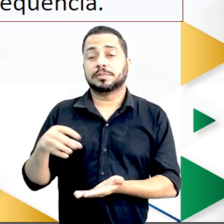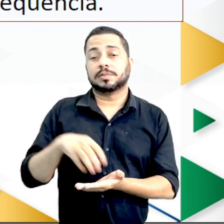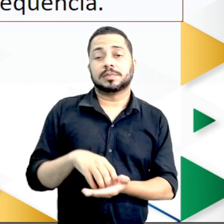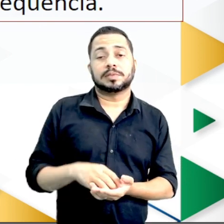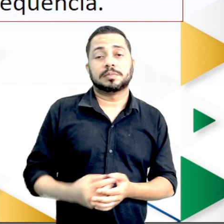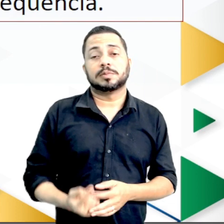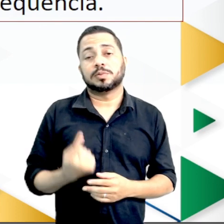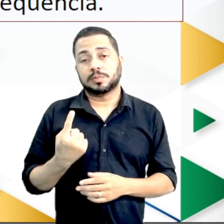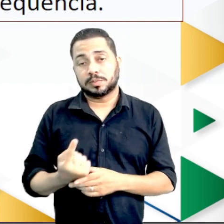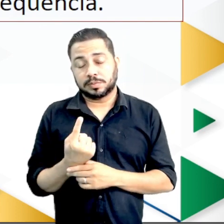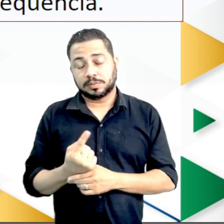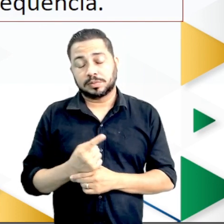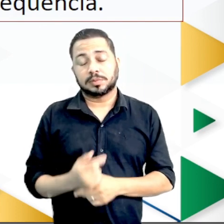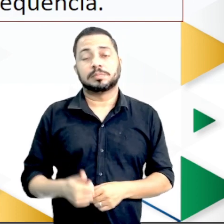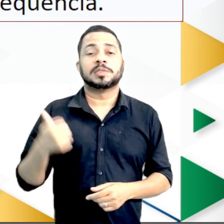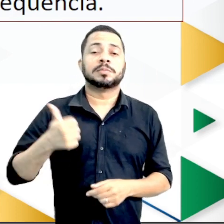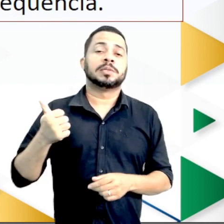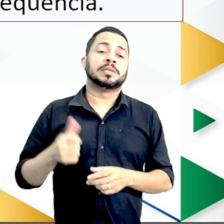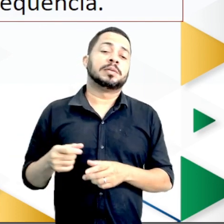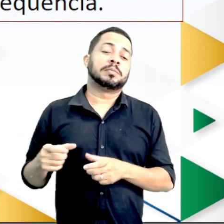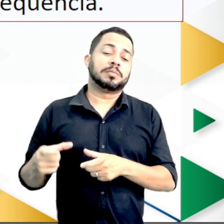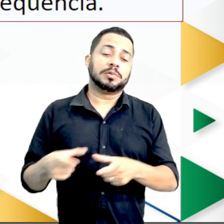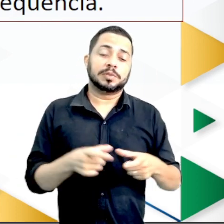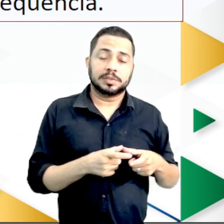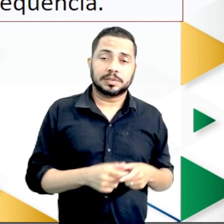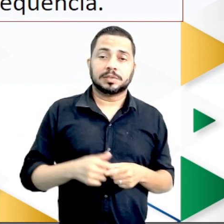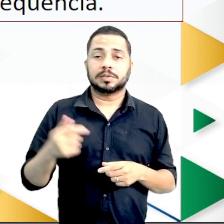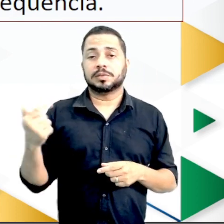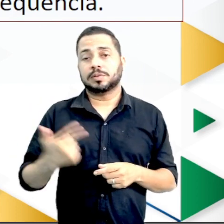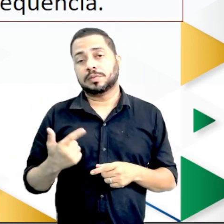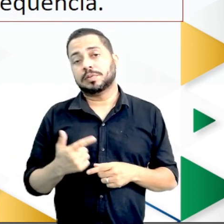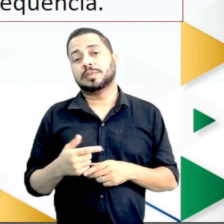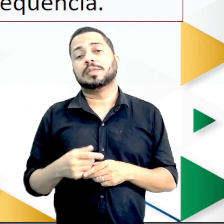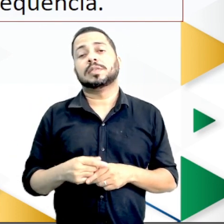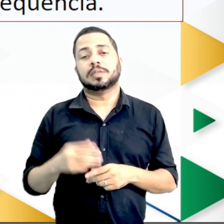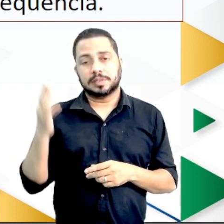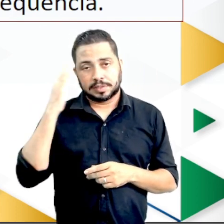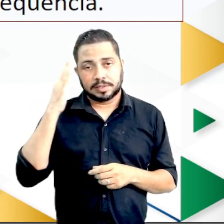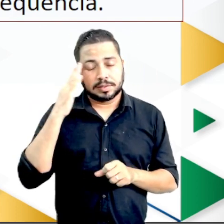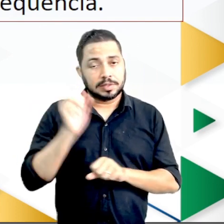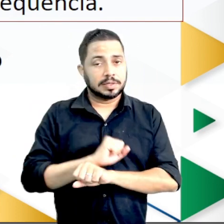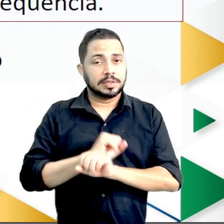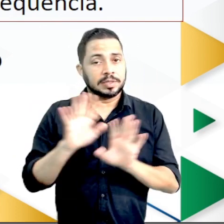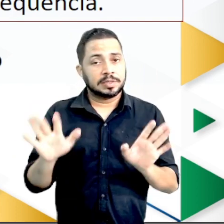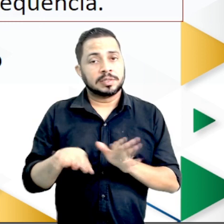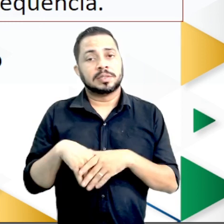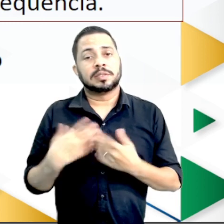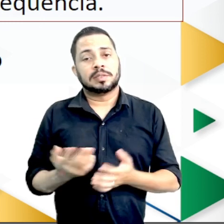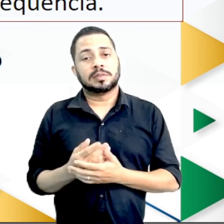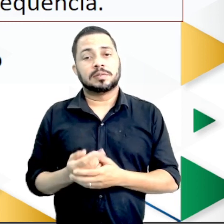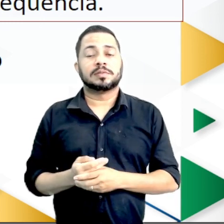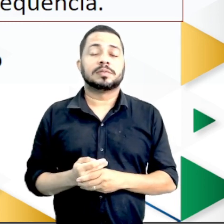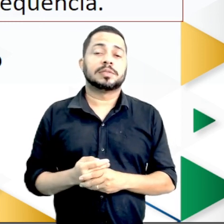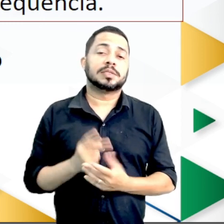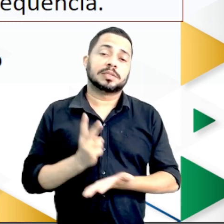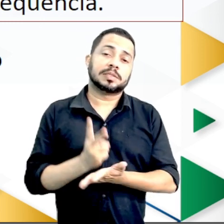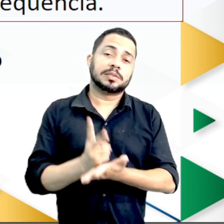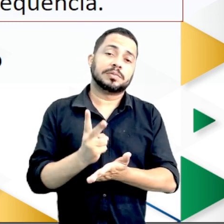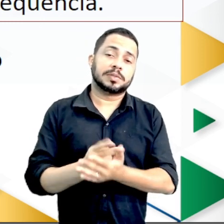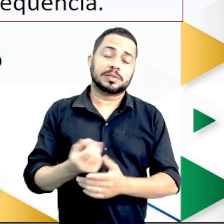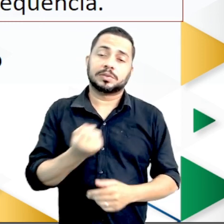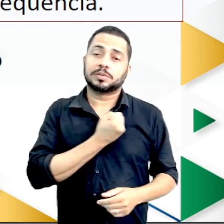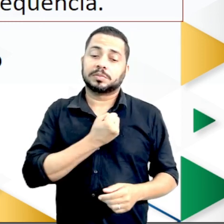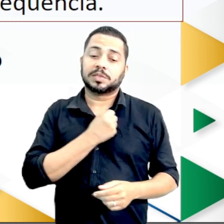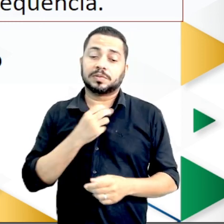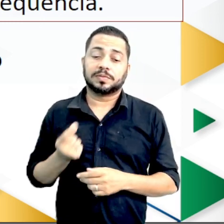1, ó. O número 1 é a primeira posição, o número 2 é a segunda. Deu para entender? Tá claro para você? Então vem seguir. Sequência com número